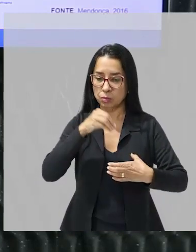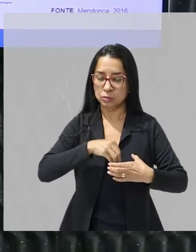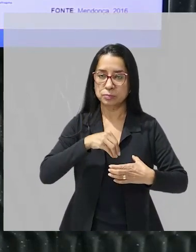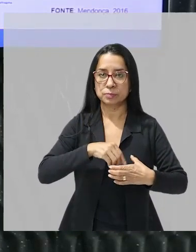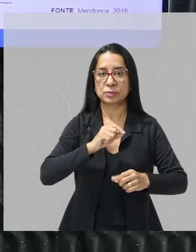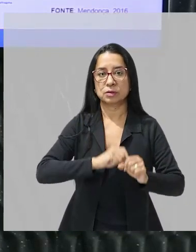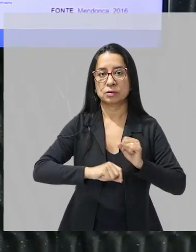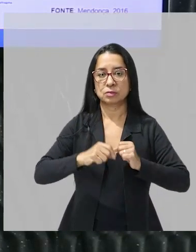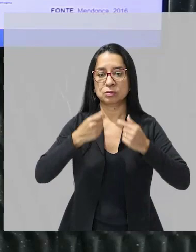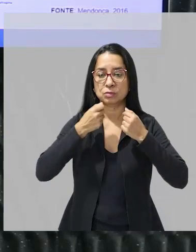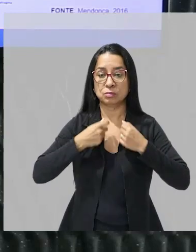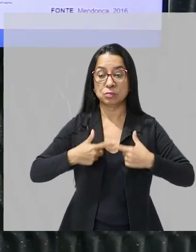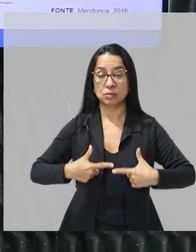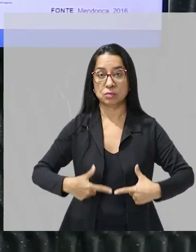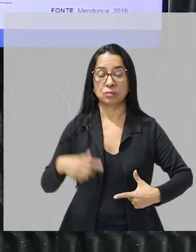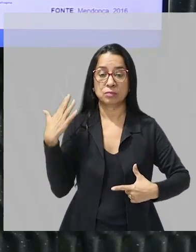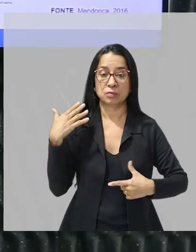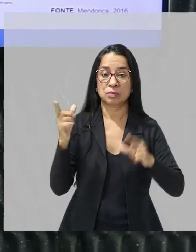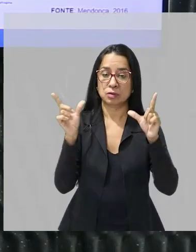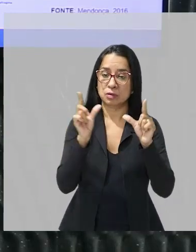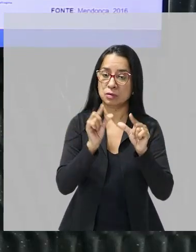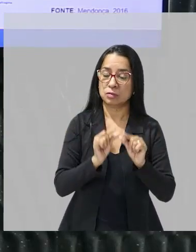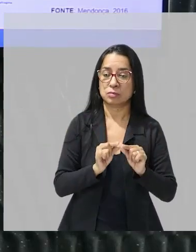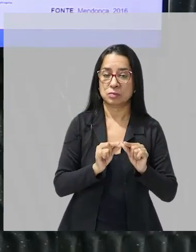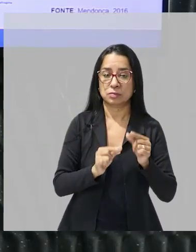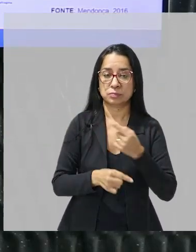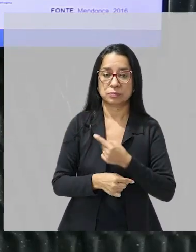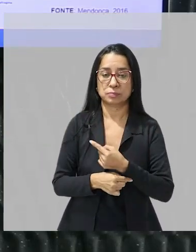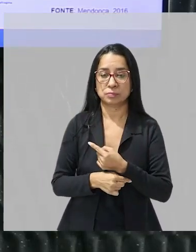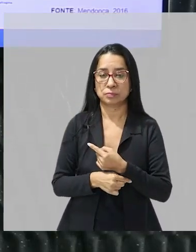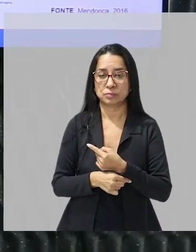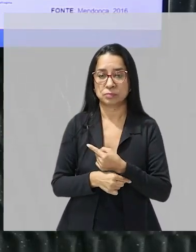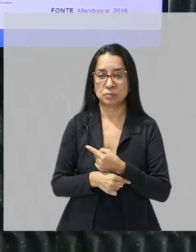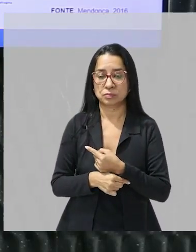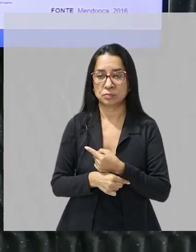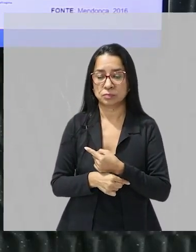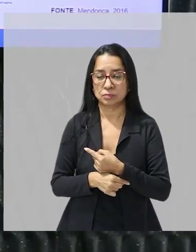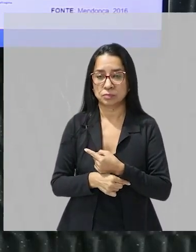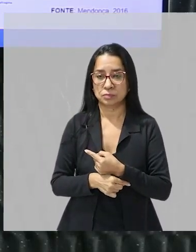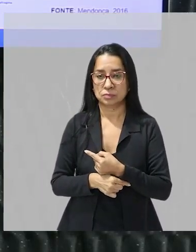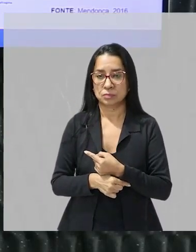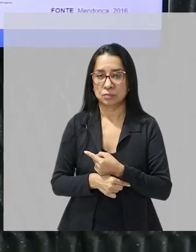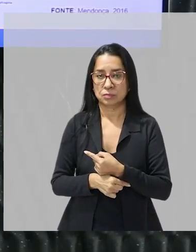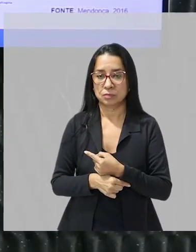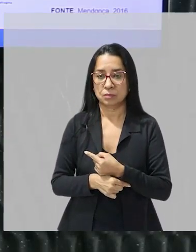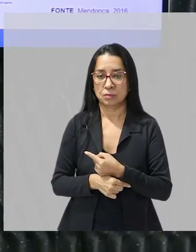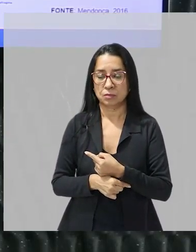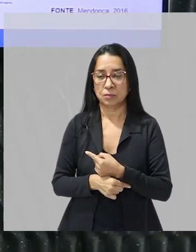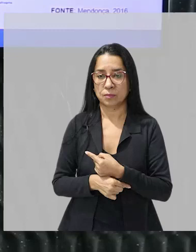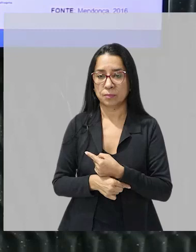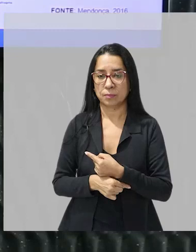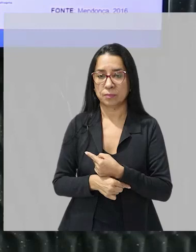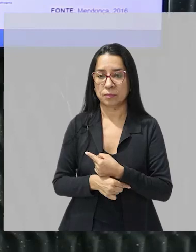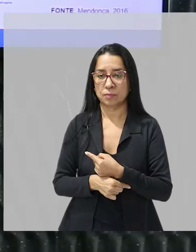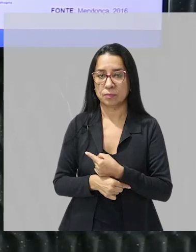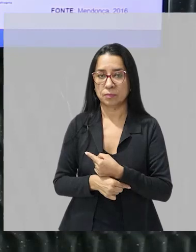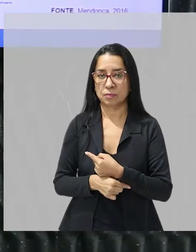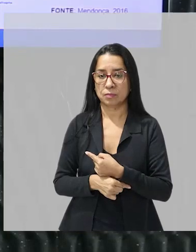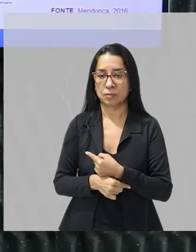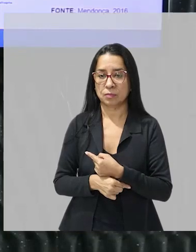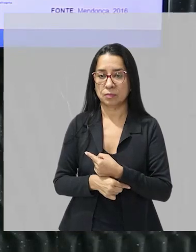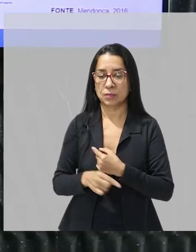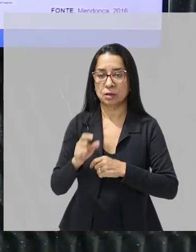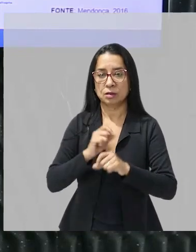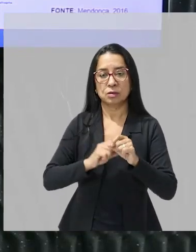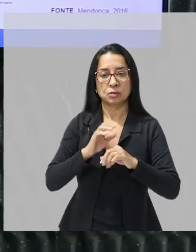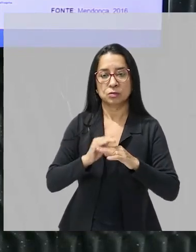dos pulmões aqui, ela vai diminuir. Consequentemente, tá? Ela vai o quê? O ar ele vai entrar. Tá? Isso